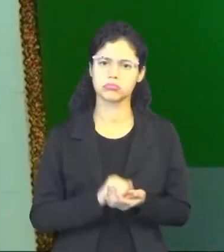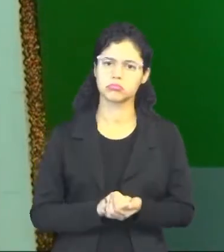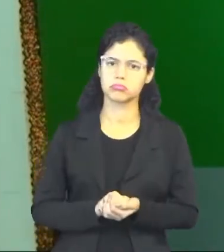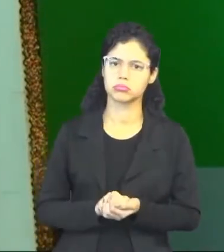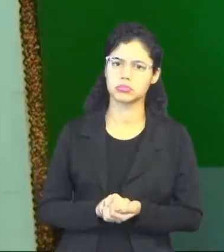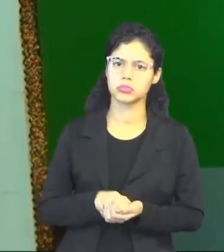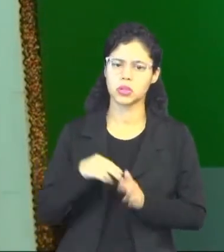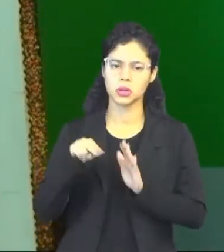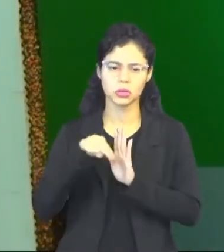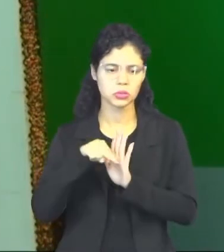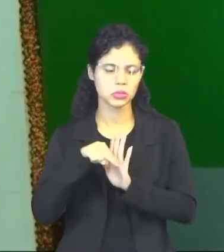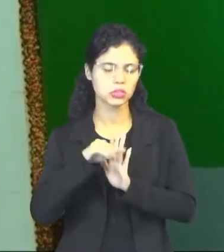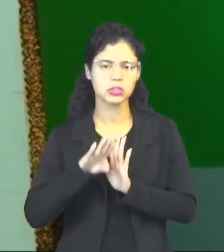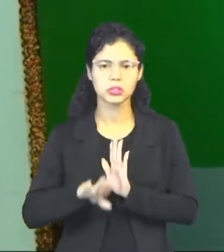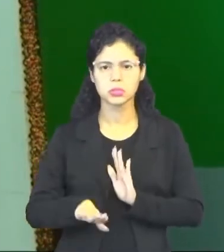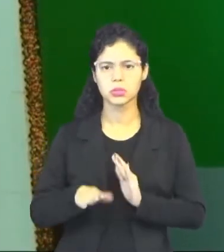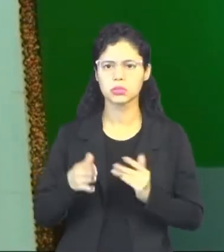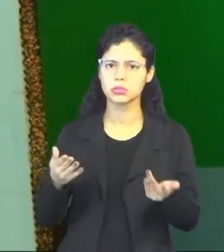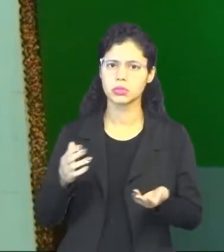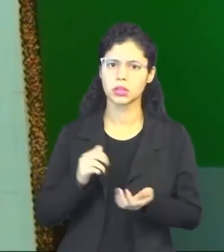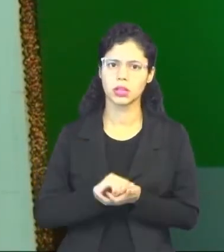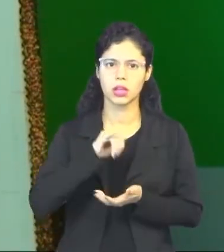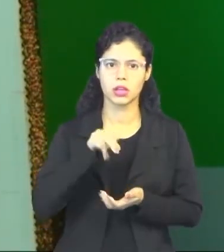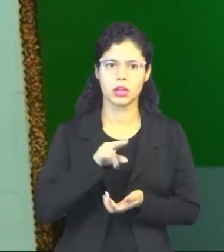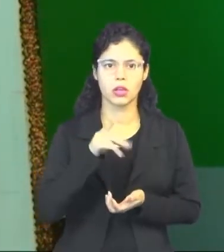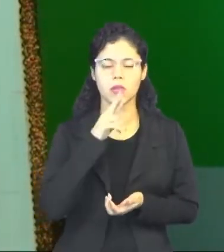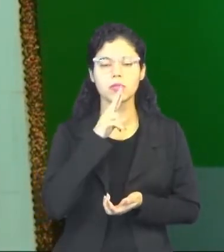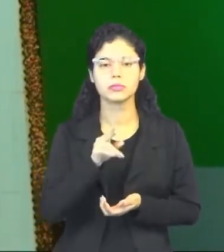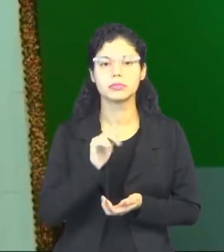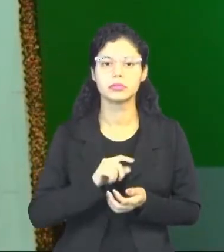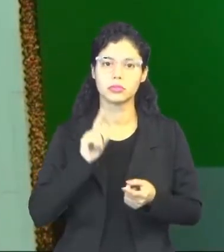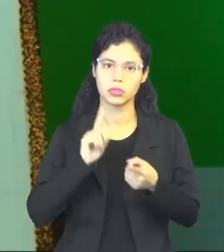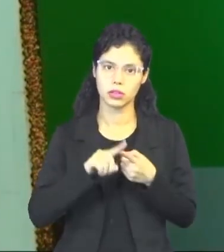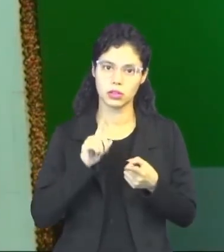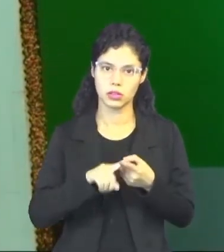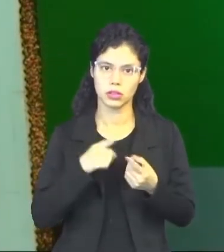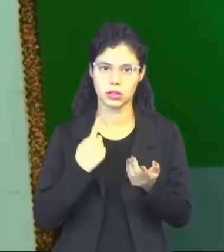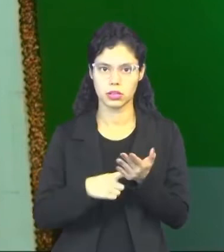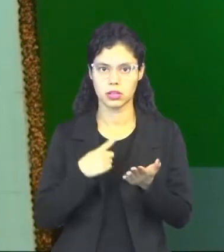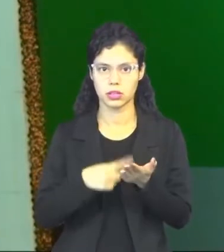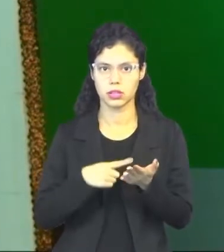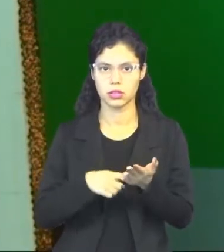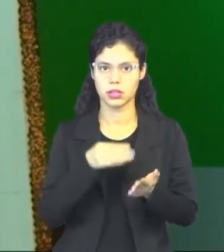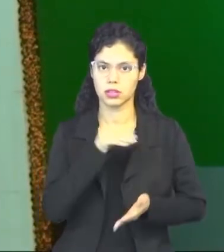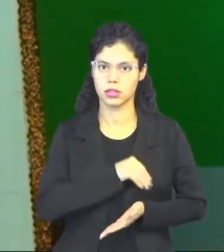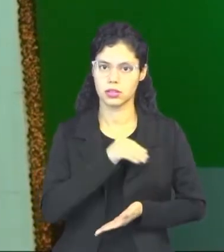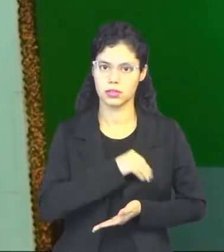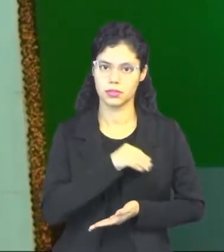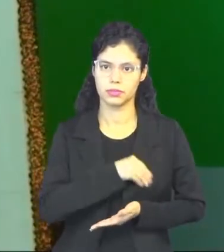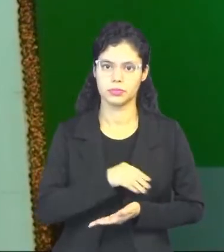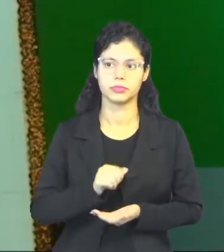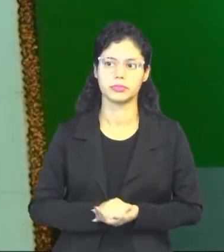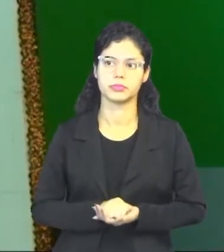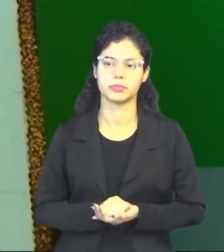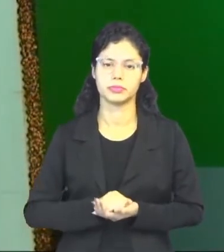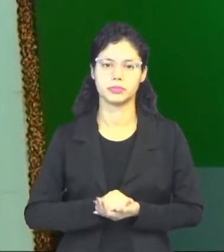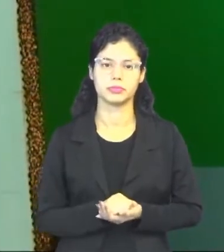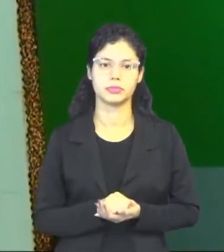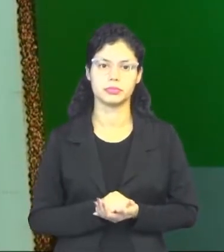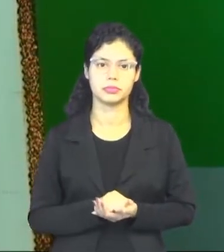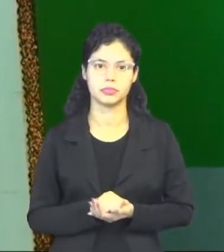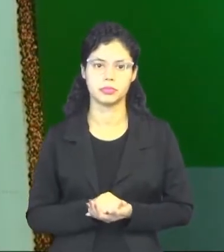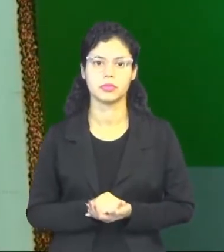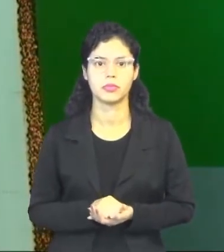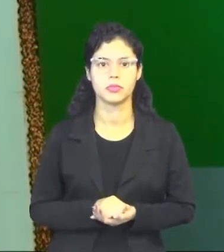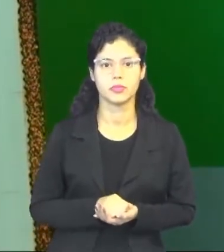estão baixas? A professora fala. E o Joãozinho aqui responde. É para combinar com o seu salário, professora. Ele fala. Então,